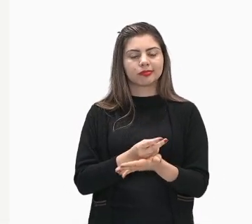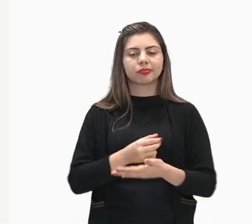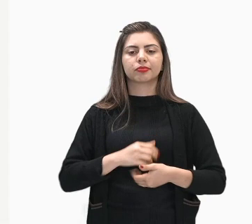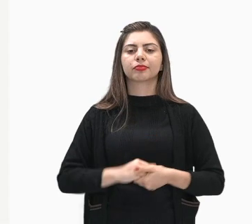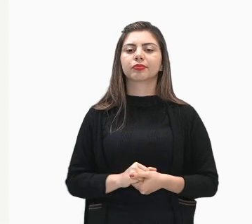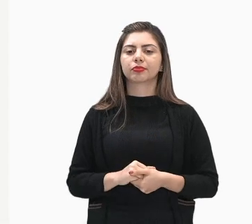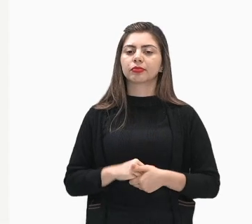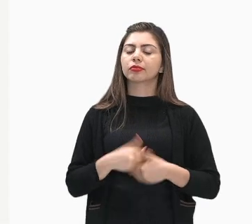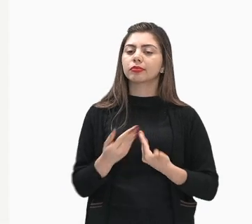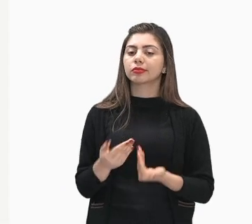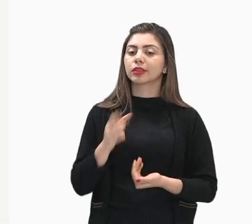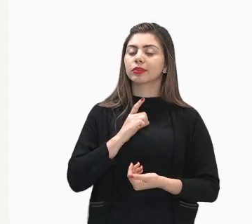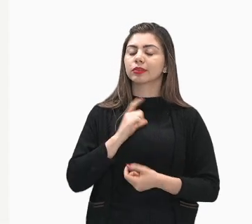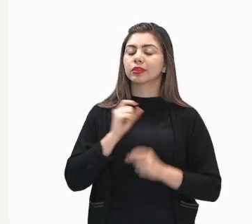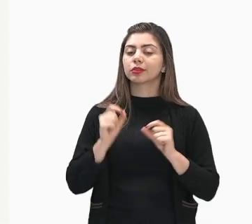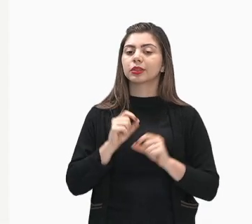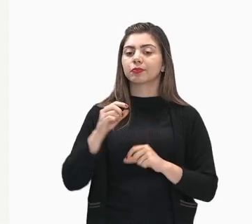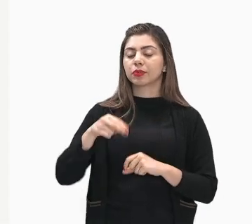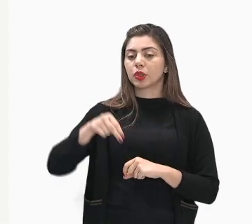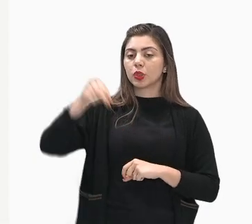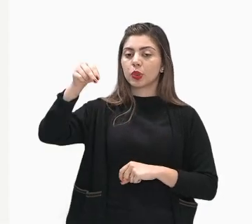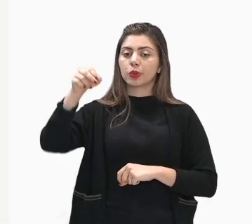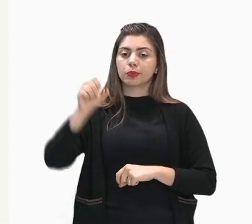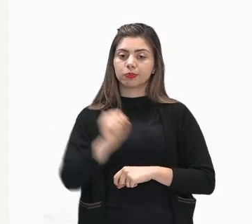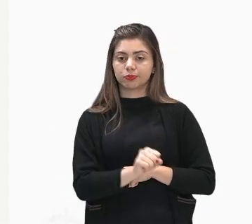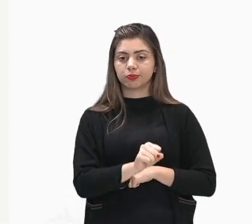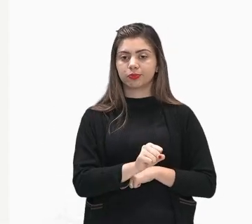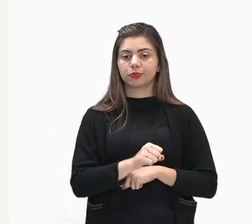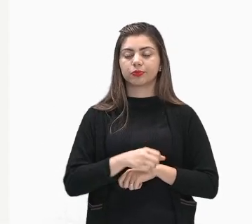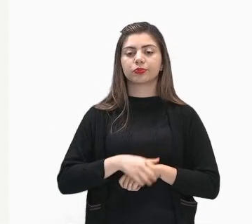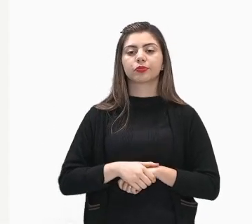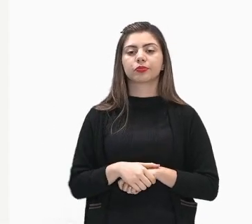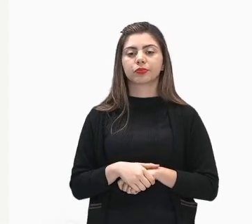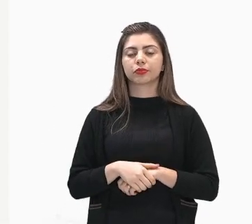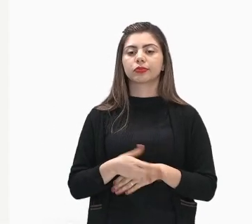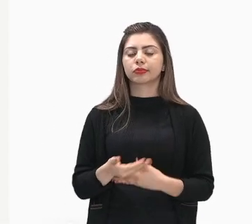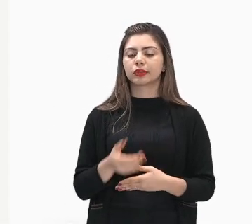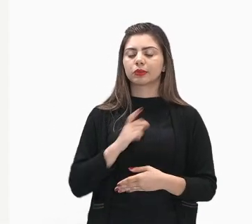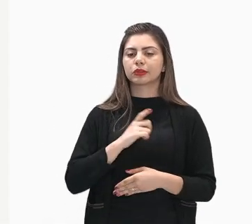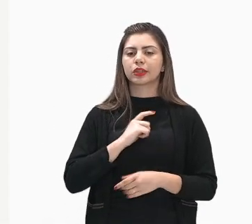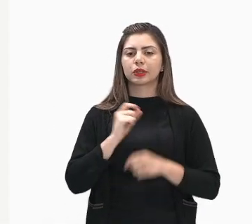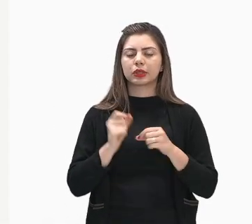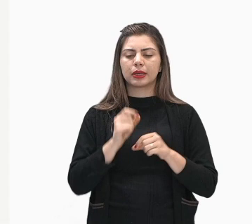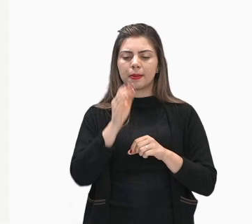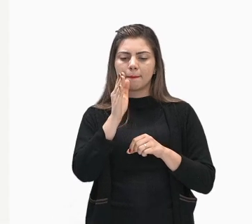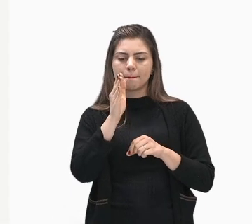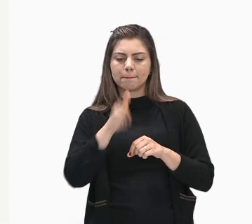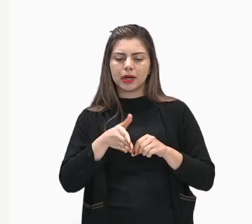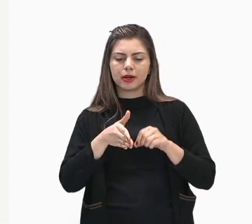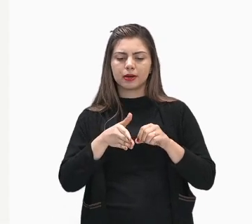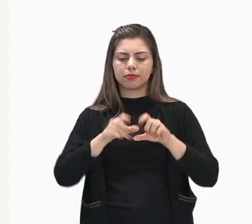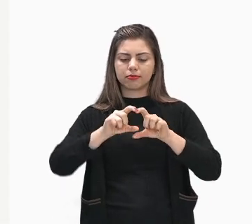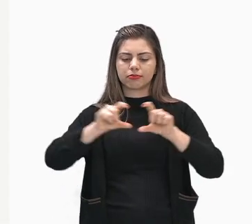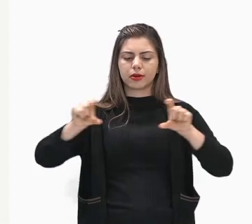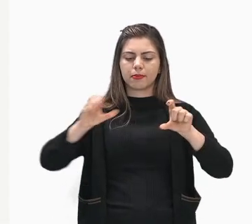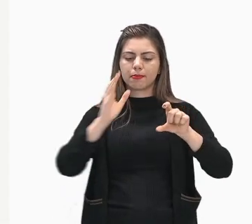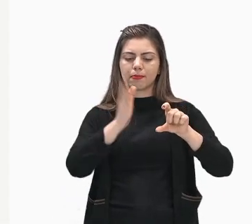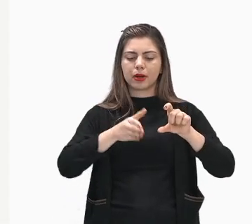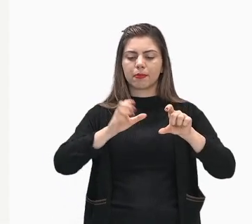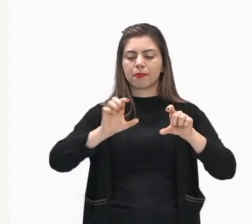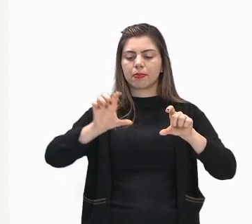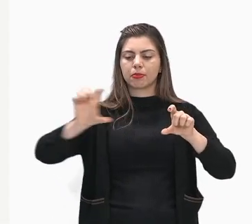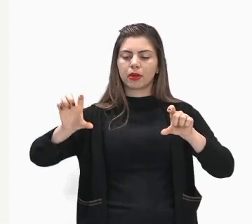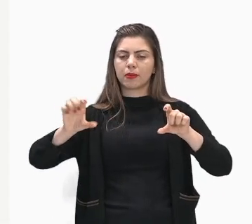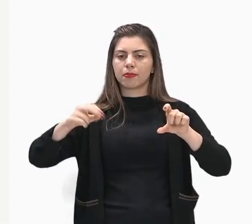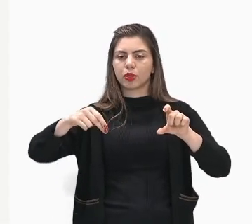aí os polos norte e o polo sul e separa a barra bem no meio, né? Metade é polo